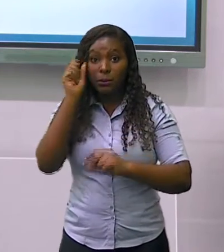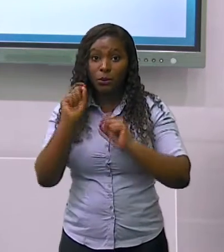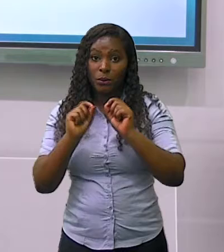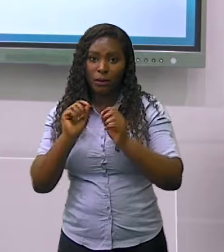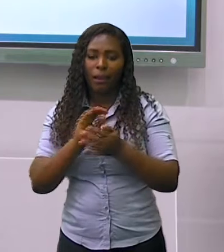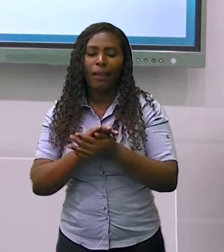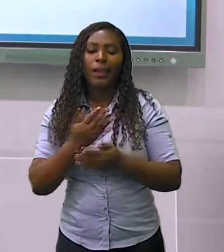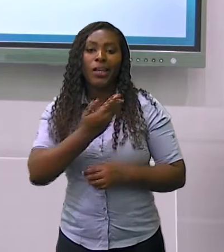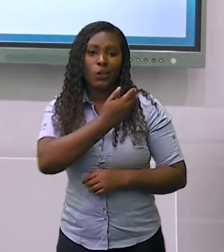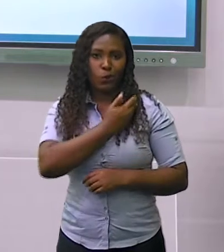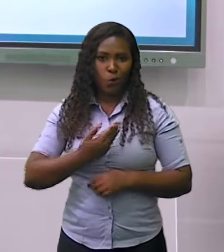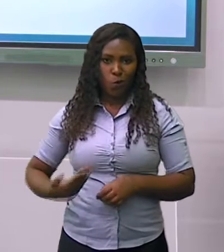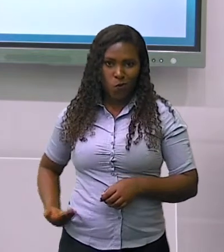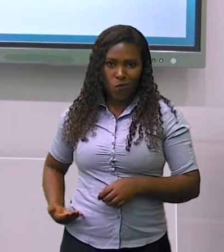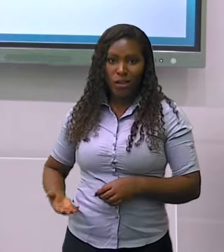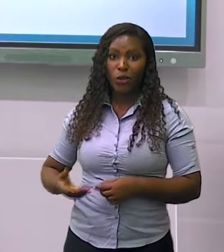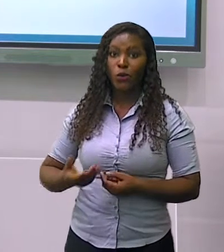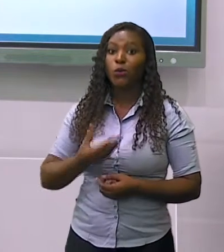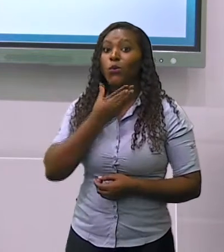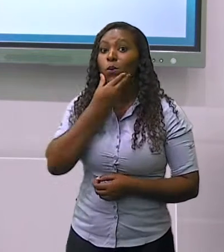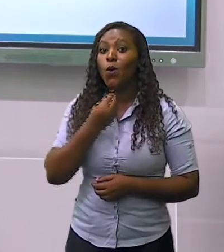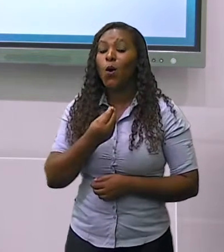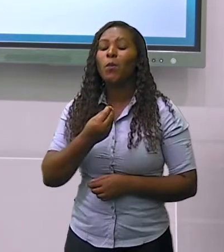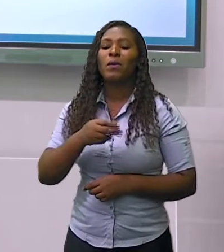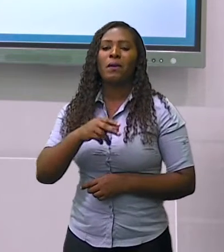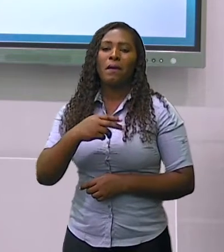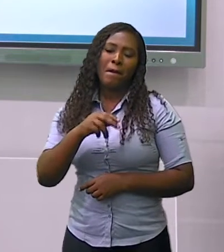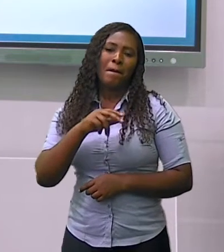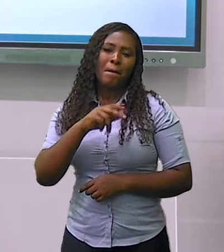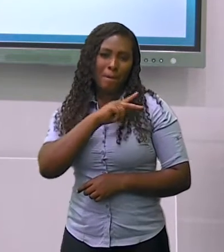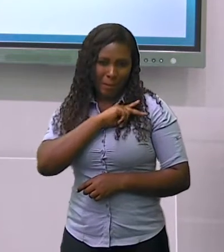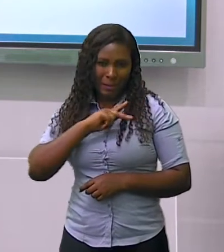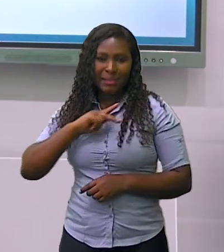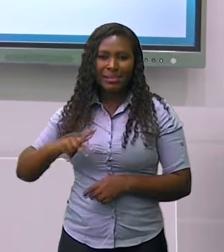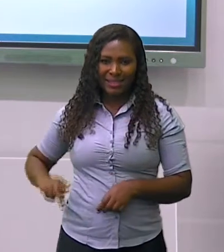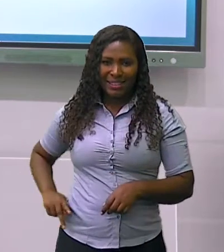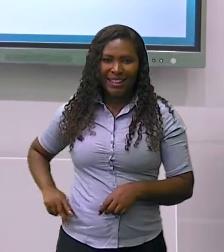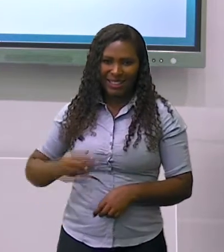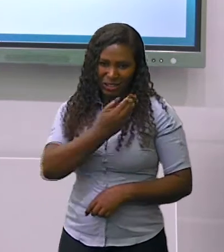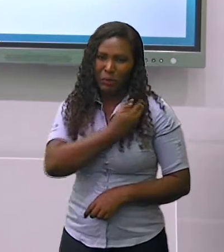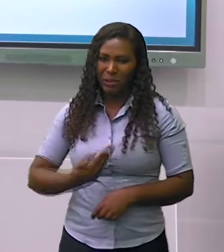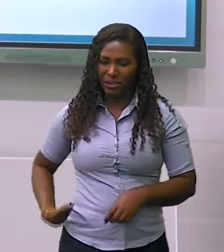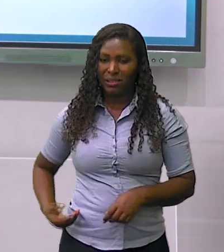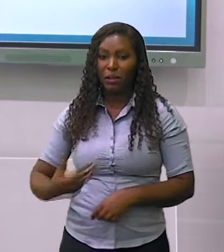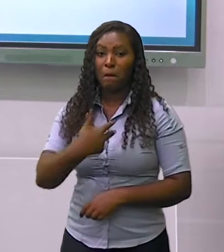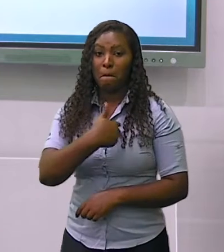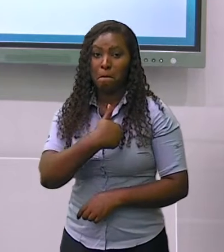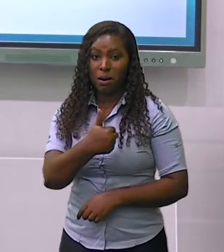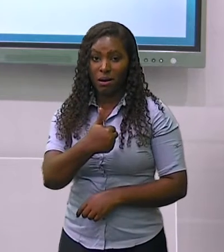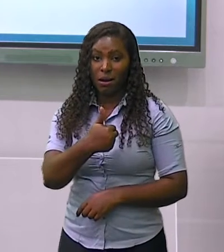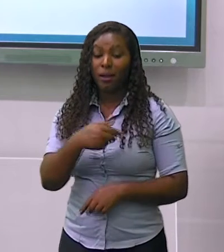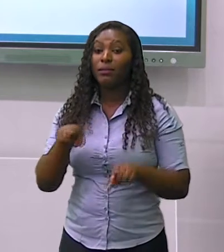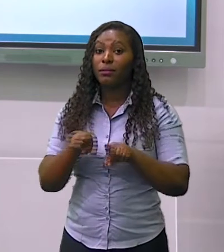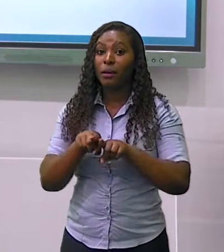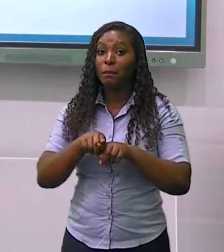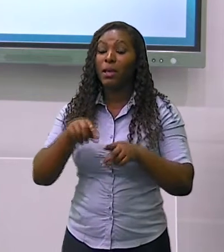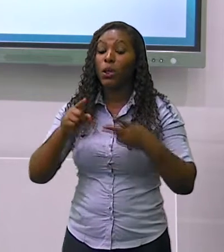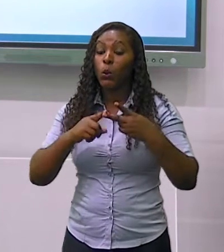Getúlio Vargas e Eurico Gaspar Dutra foram realizados